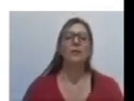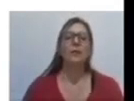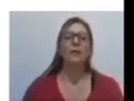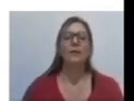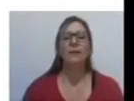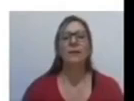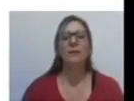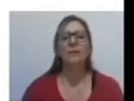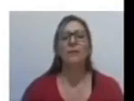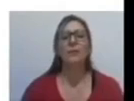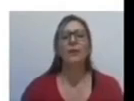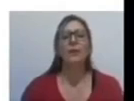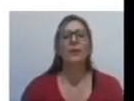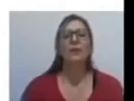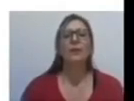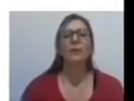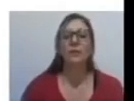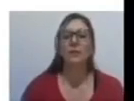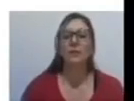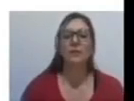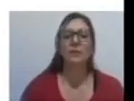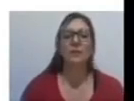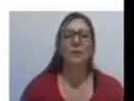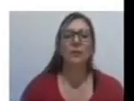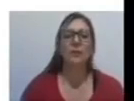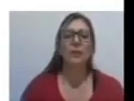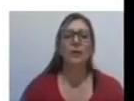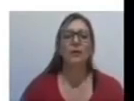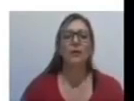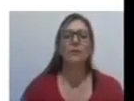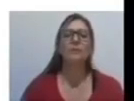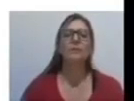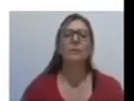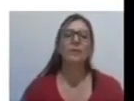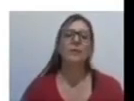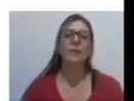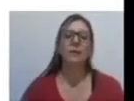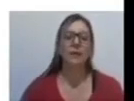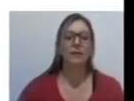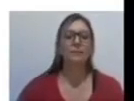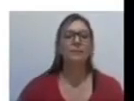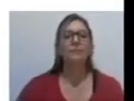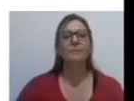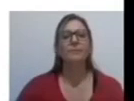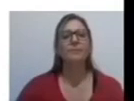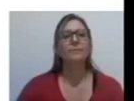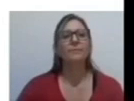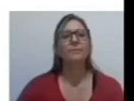para cada caso. Então, a gente se vê na próxima aula e até lá!